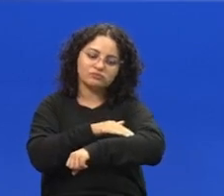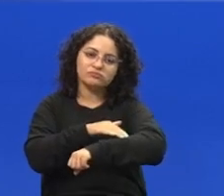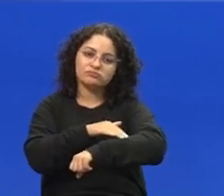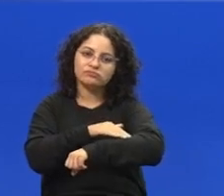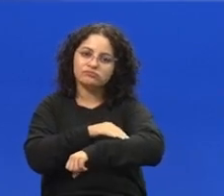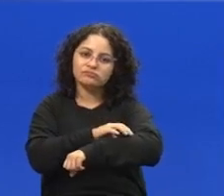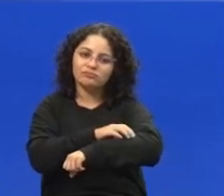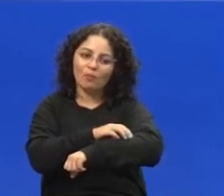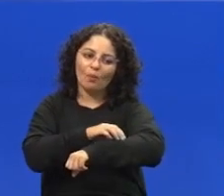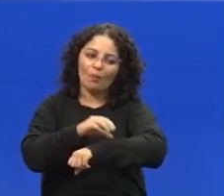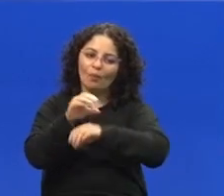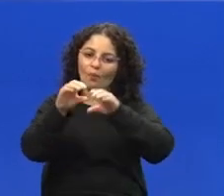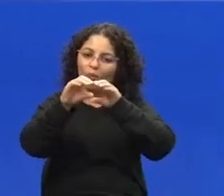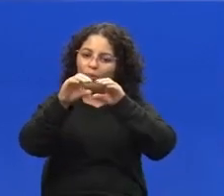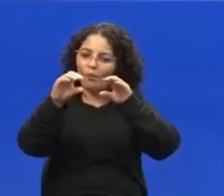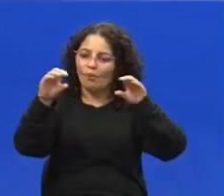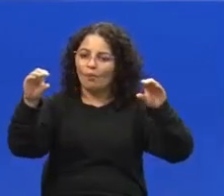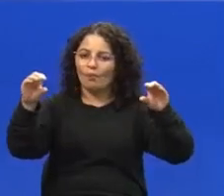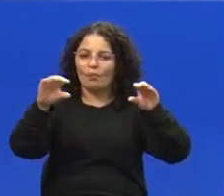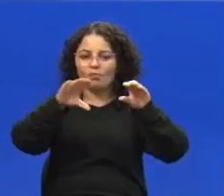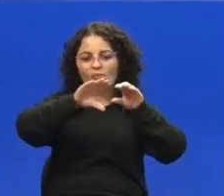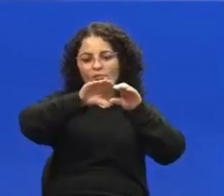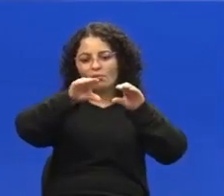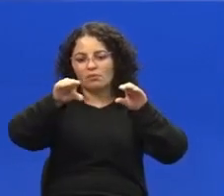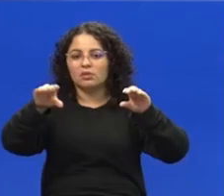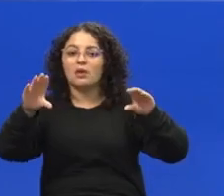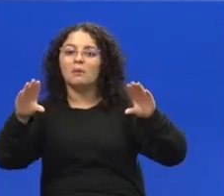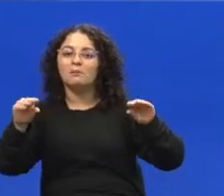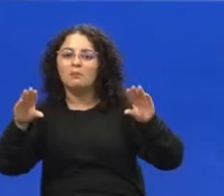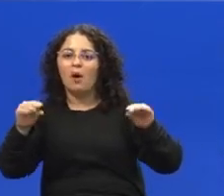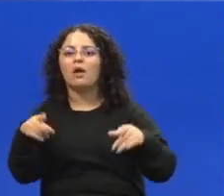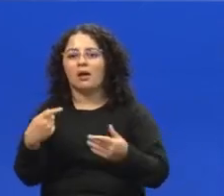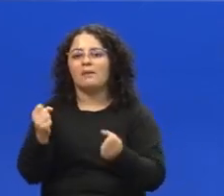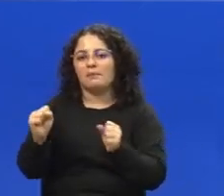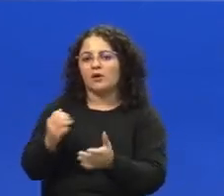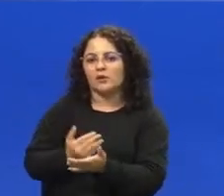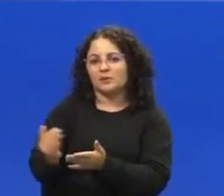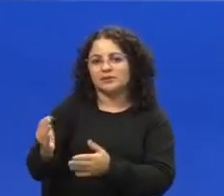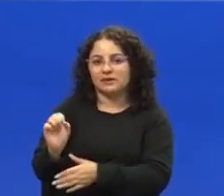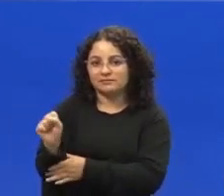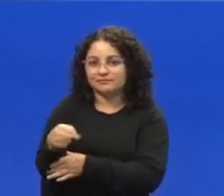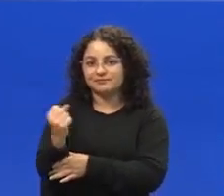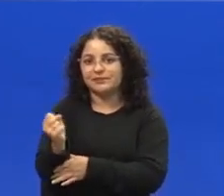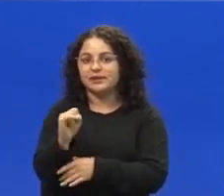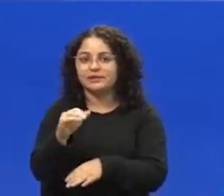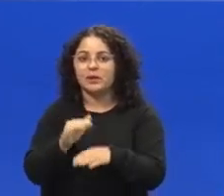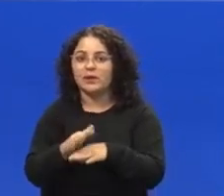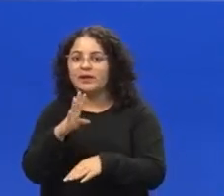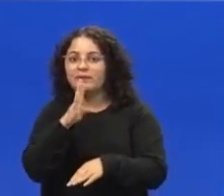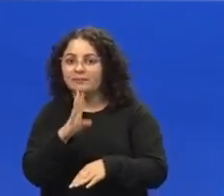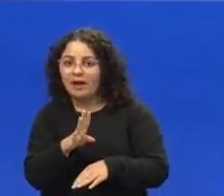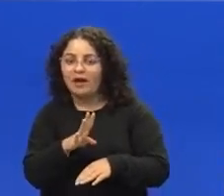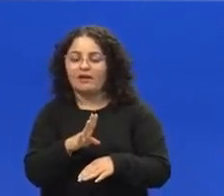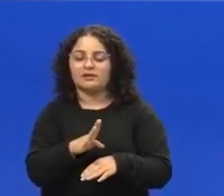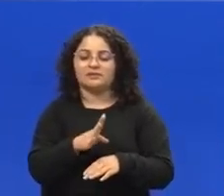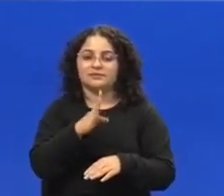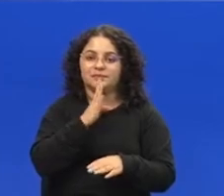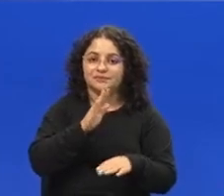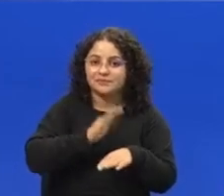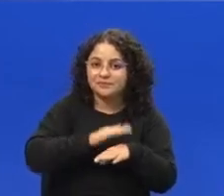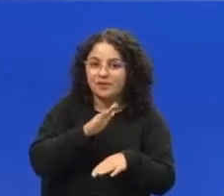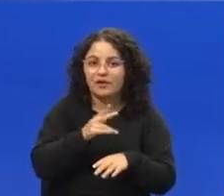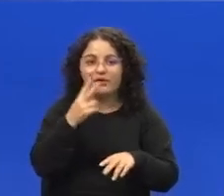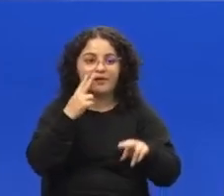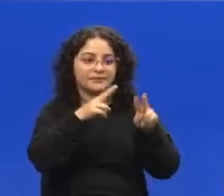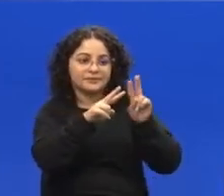ortopedista e o fisioterapeuta durante as fases do processo de reabilitação. Quanto mais eu conheço esse processo, quanto mais eu consigo